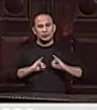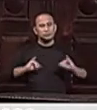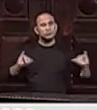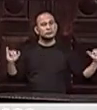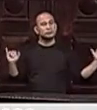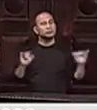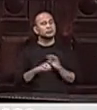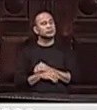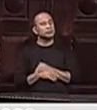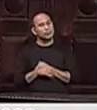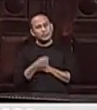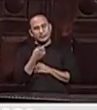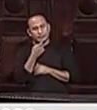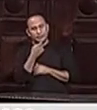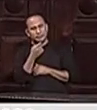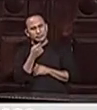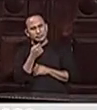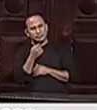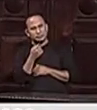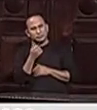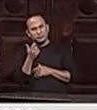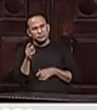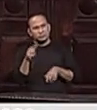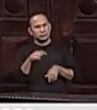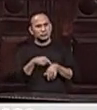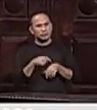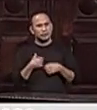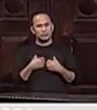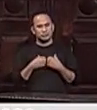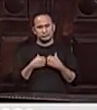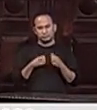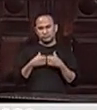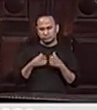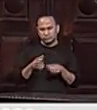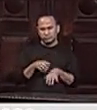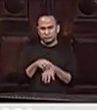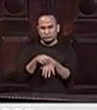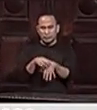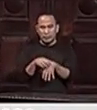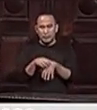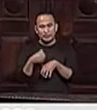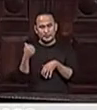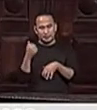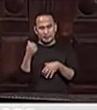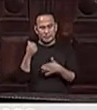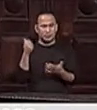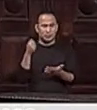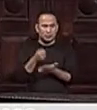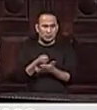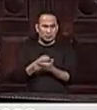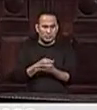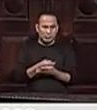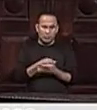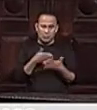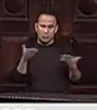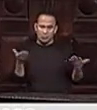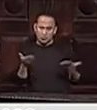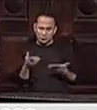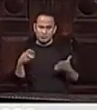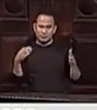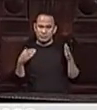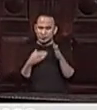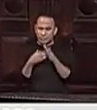veiculadas recentemente relativas à área de transporte. Primeiro, uma cobrança. Nós até hoje, eu já subi nessa tribuna